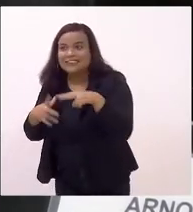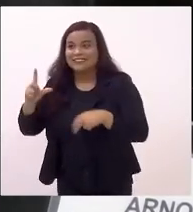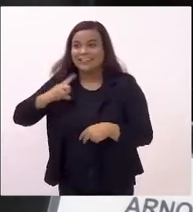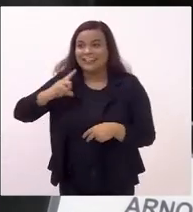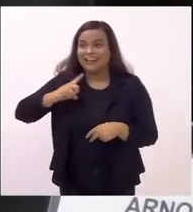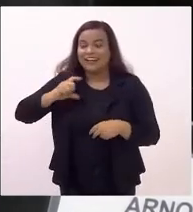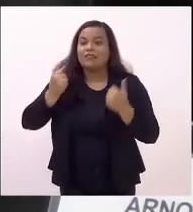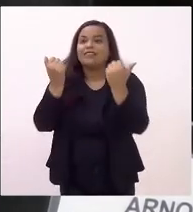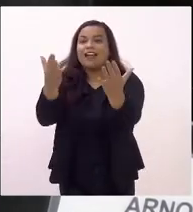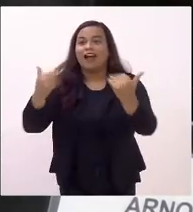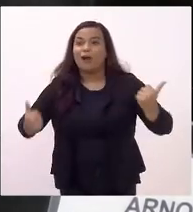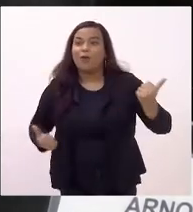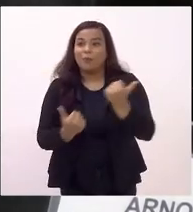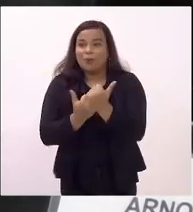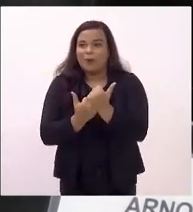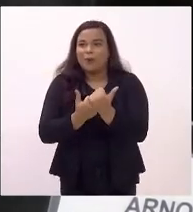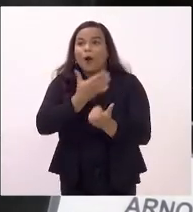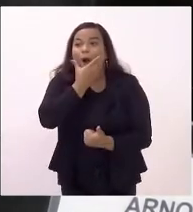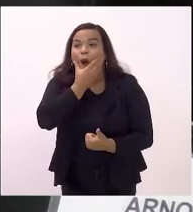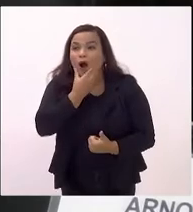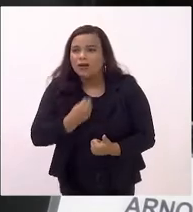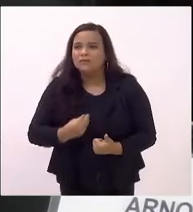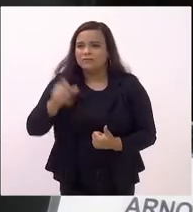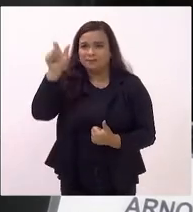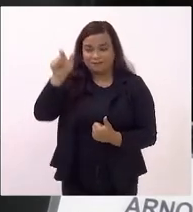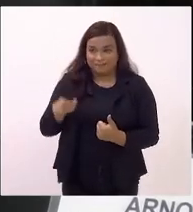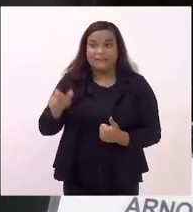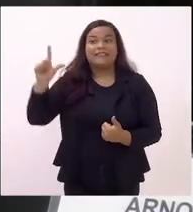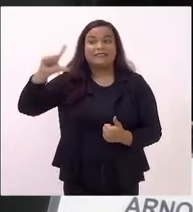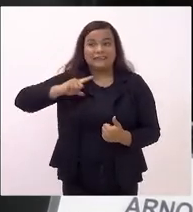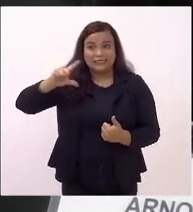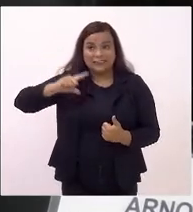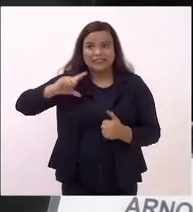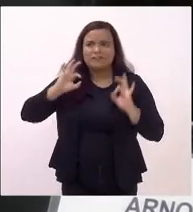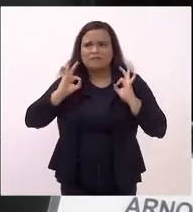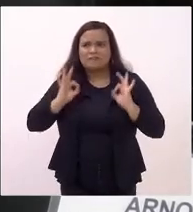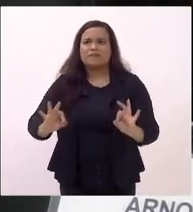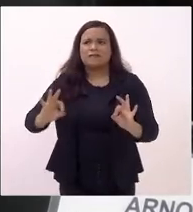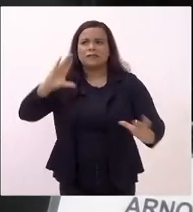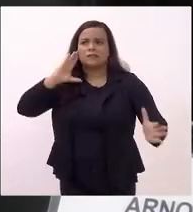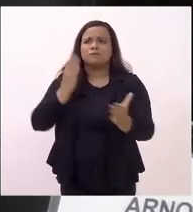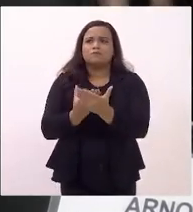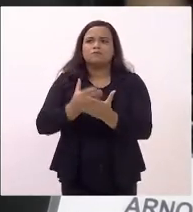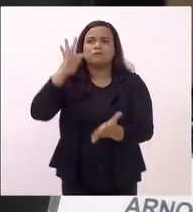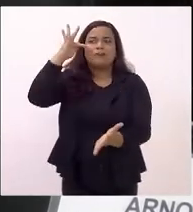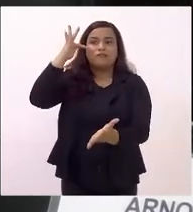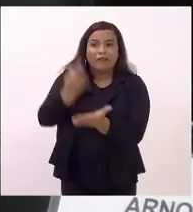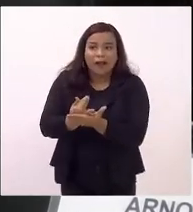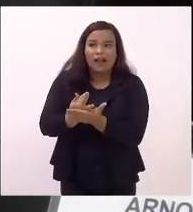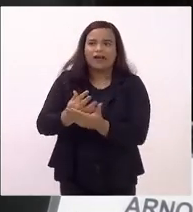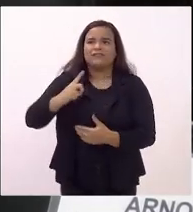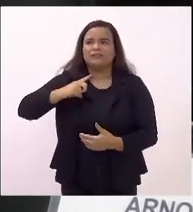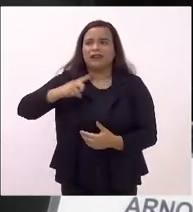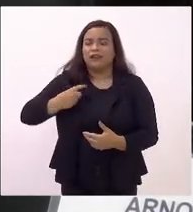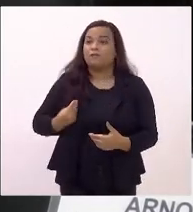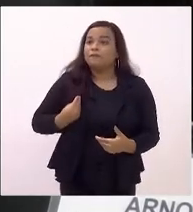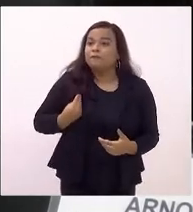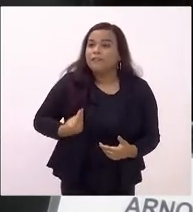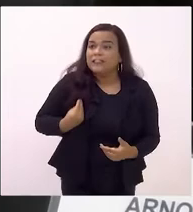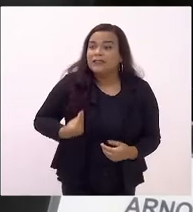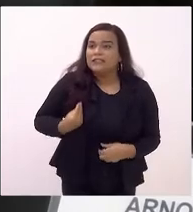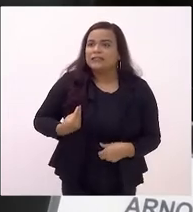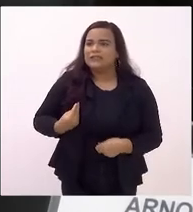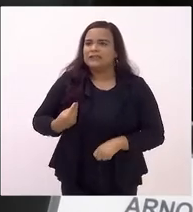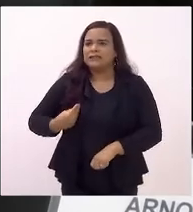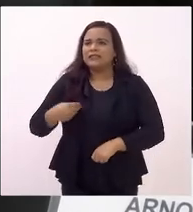apoiando um homem que tem uma convicção de fé, de vida e